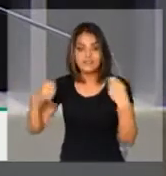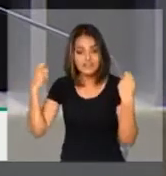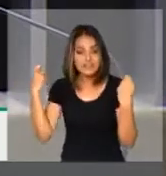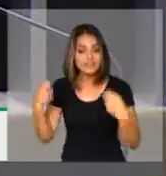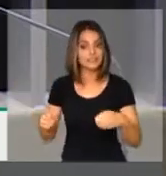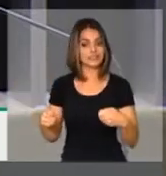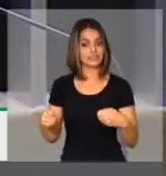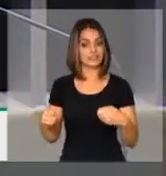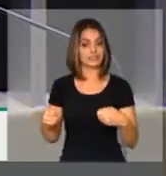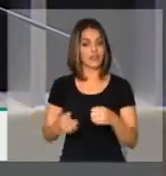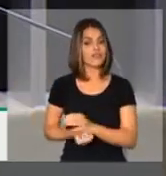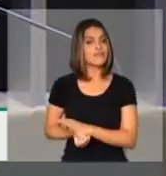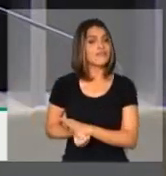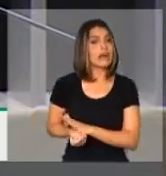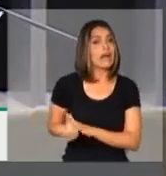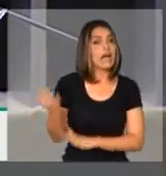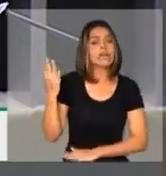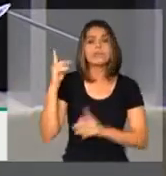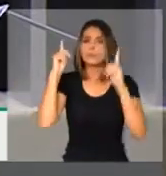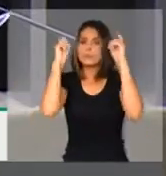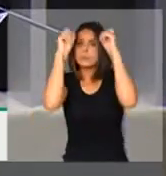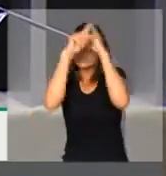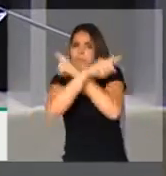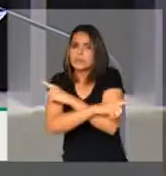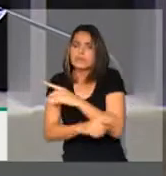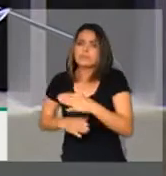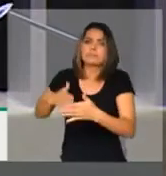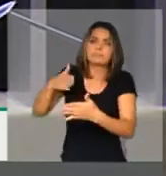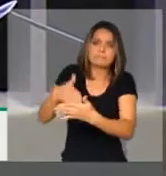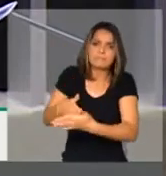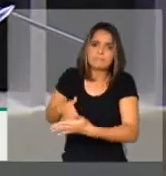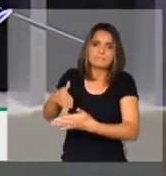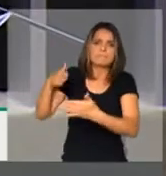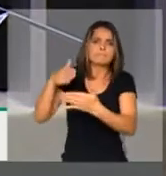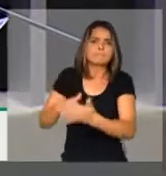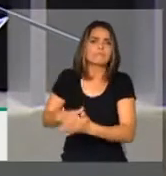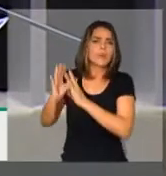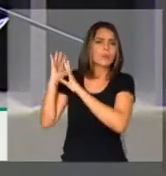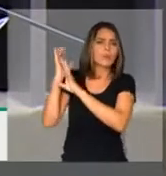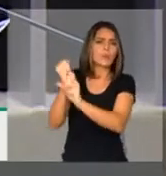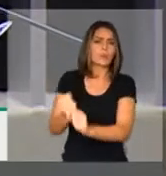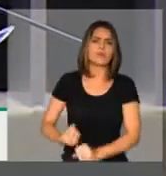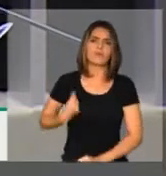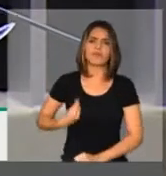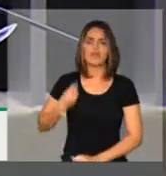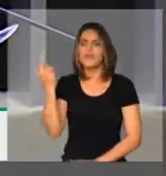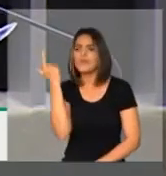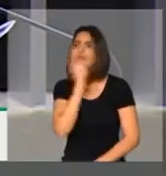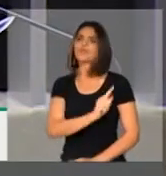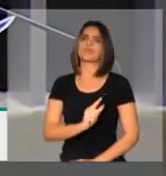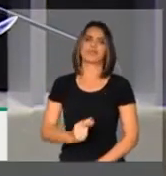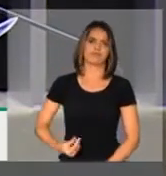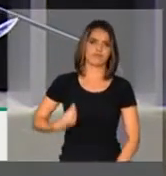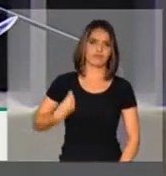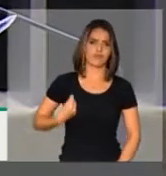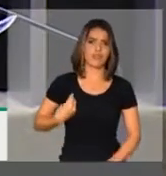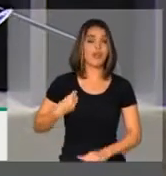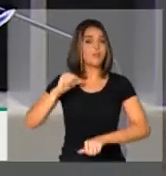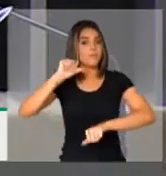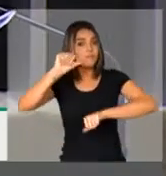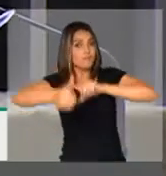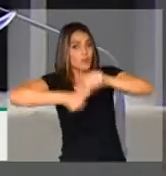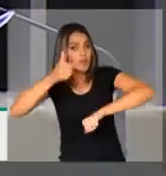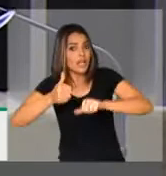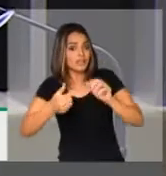enfrentam reiteradas dificuldades ao longo da vida para conseguir sobreviver. Essas mudanças devem, ao